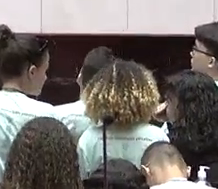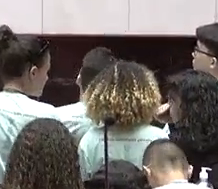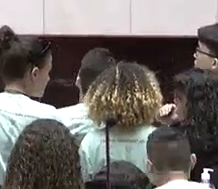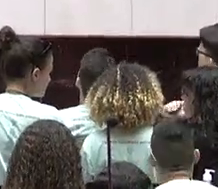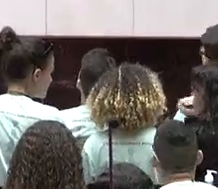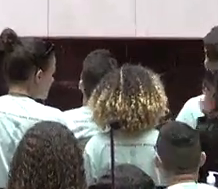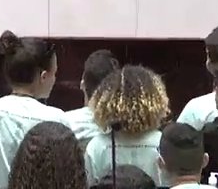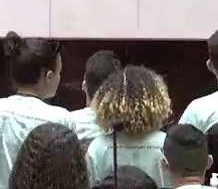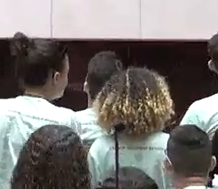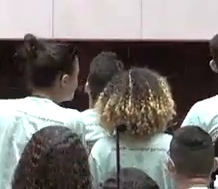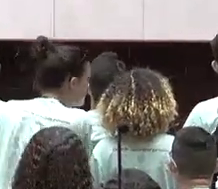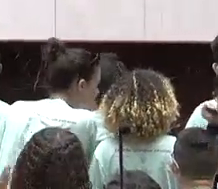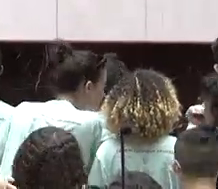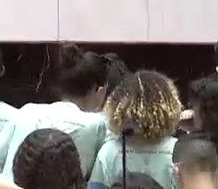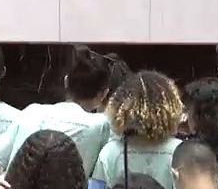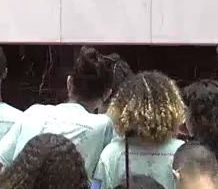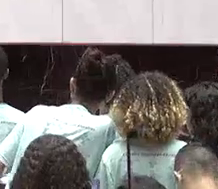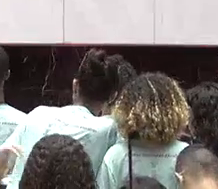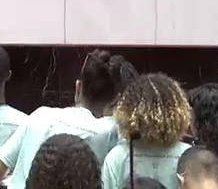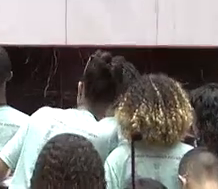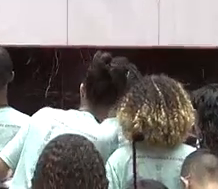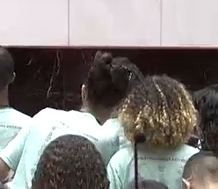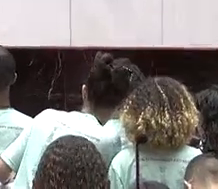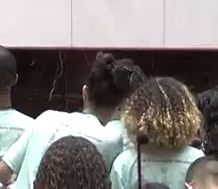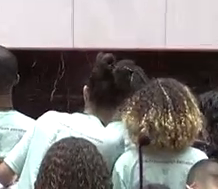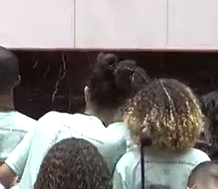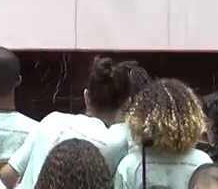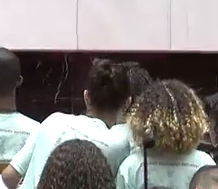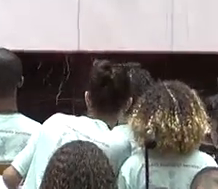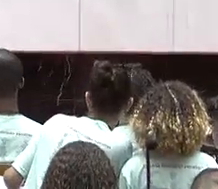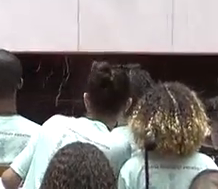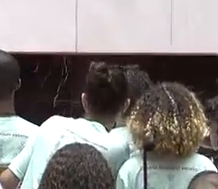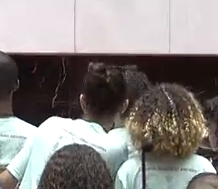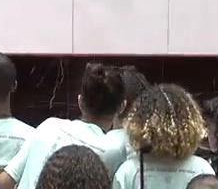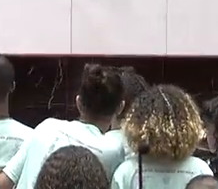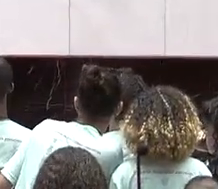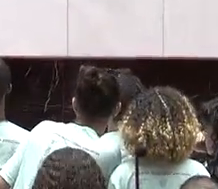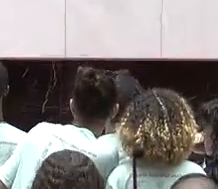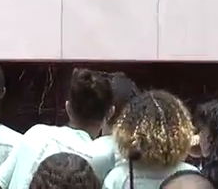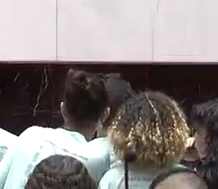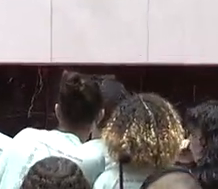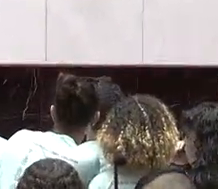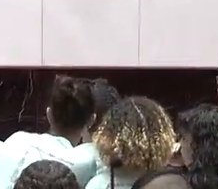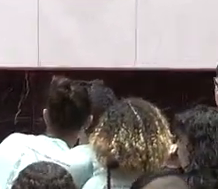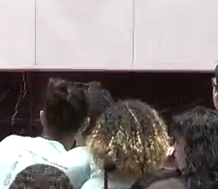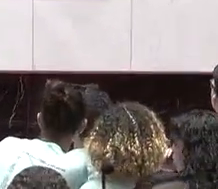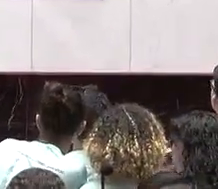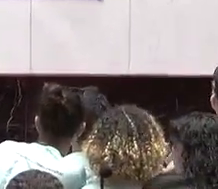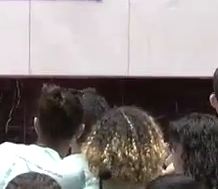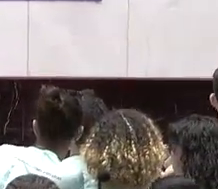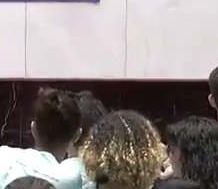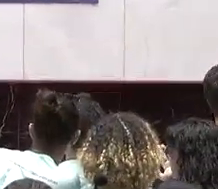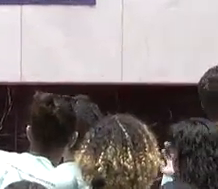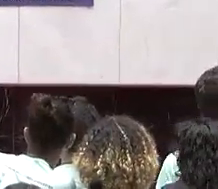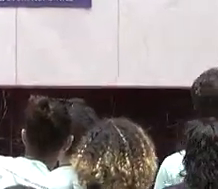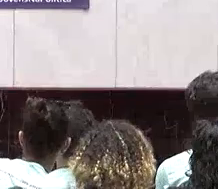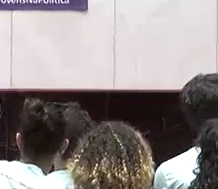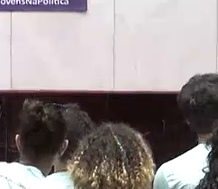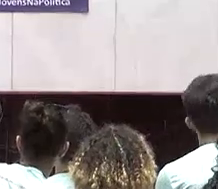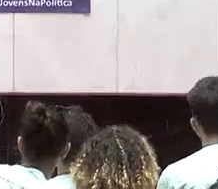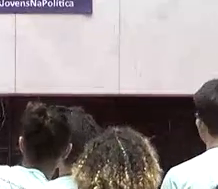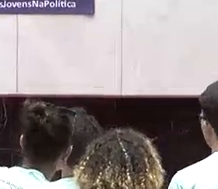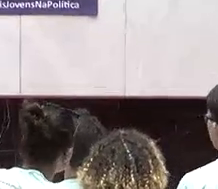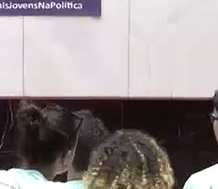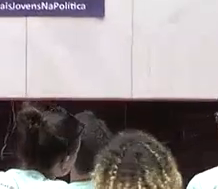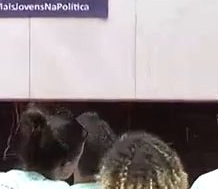sobre o tema o documento final com as propostas aprovadas será entregue a assembleia e pode subsidiar projetos de